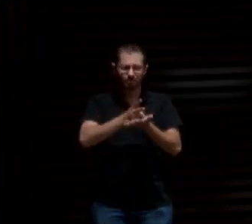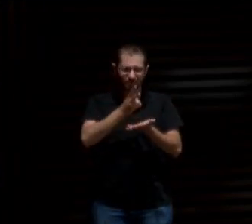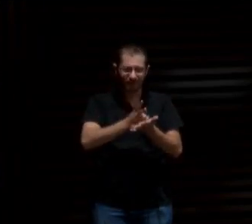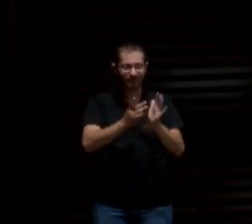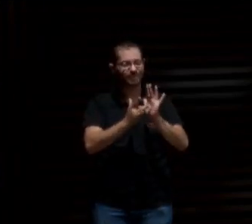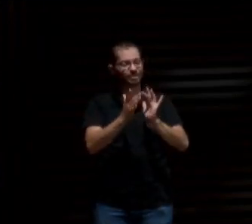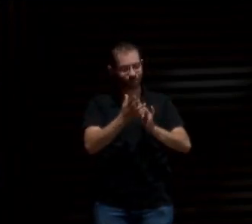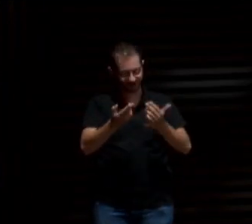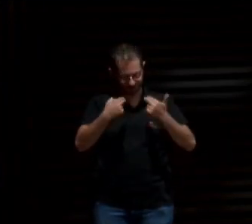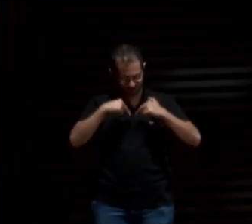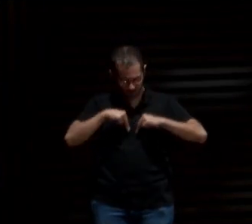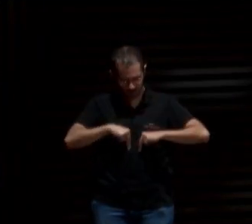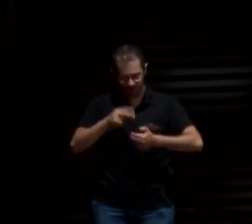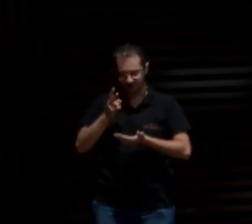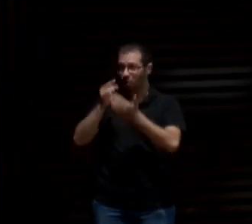de cruz.